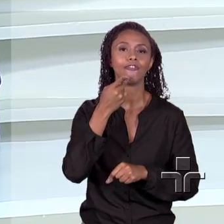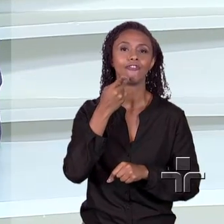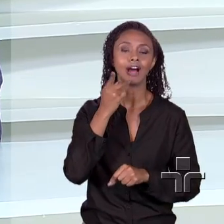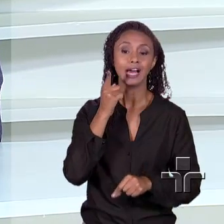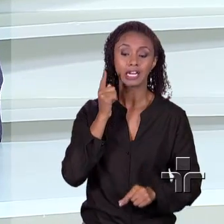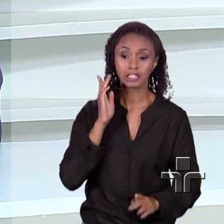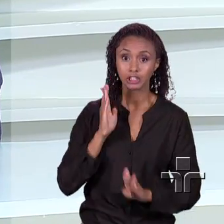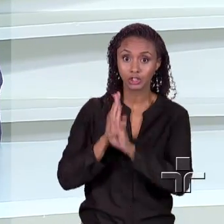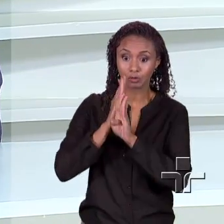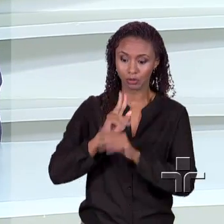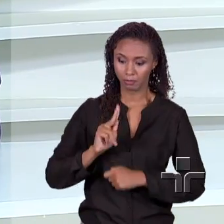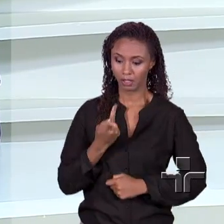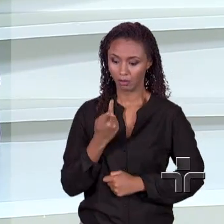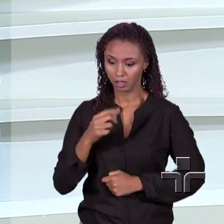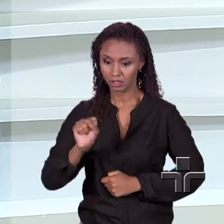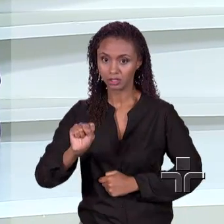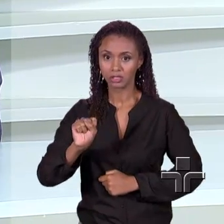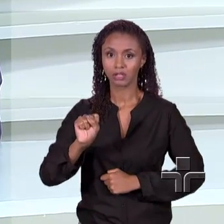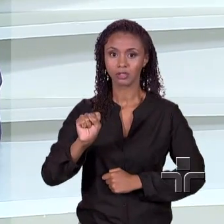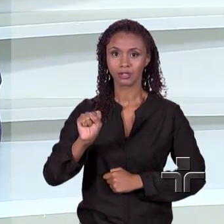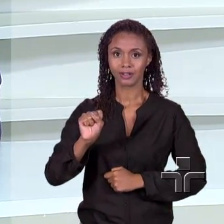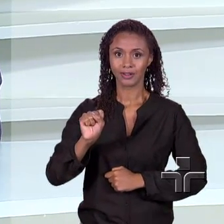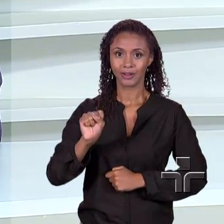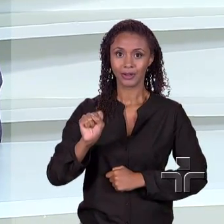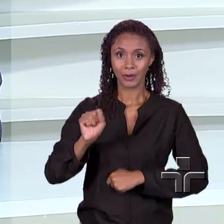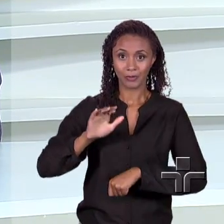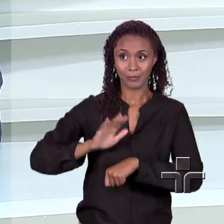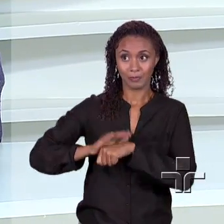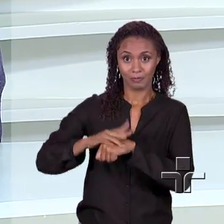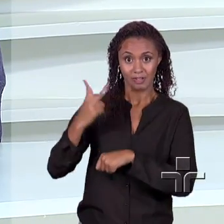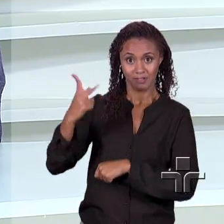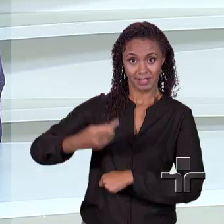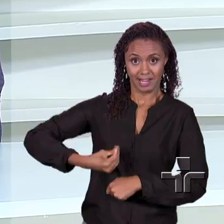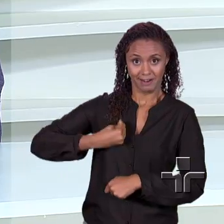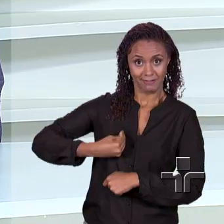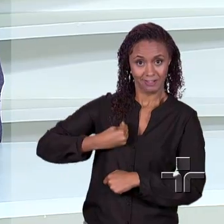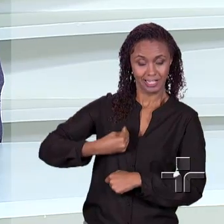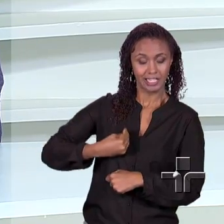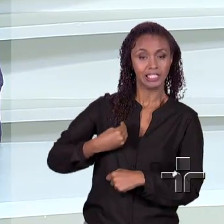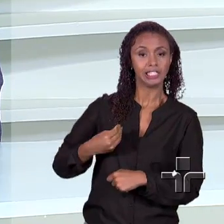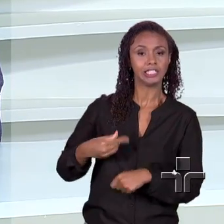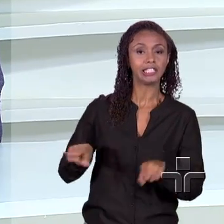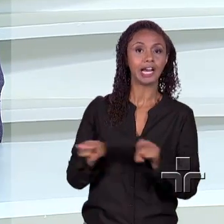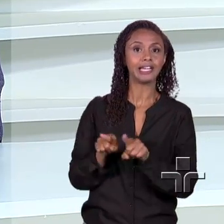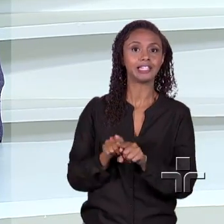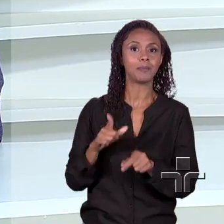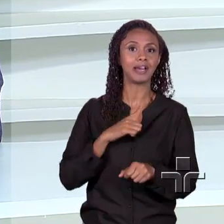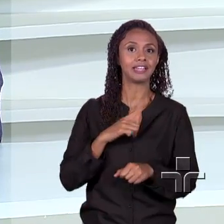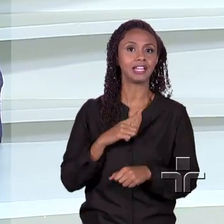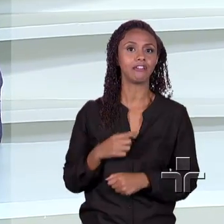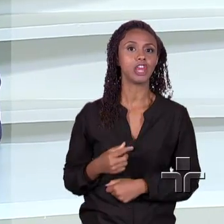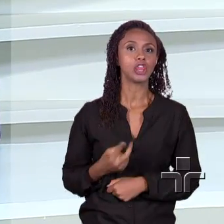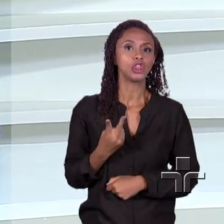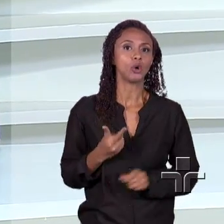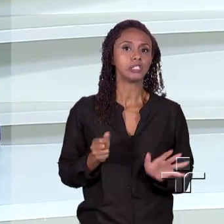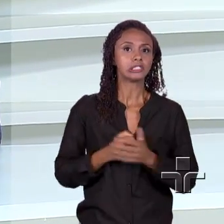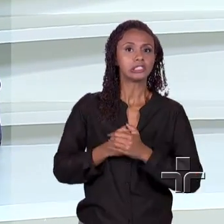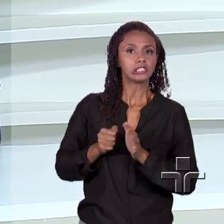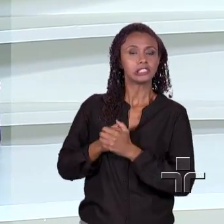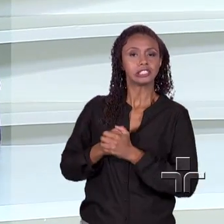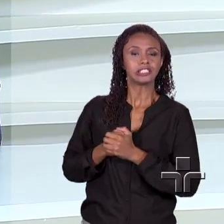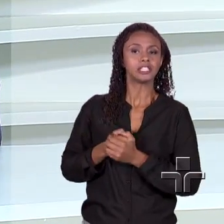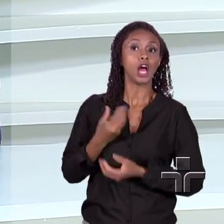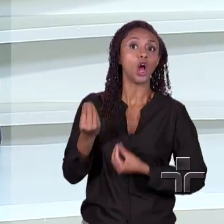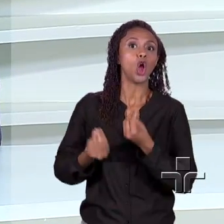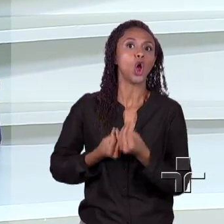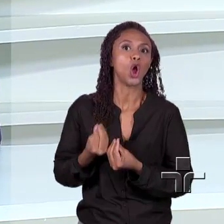da homossexualidade, dessa passagem na vida dele, e você fala de uma dupla clandestinidade, né? De como é que ele lidou, como é que